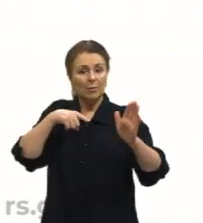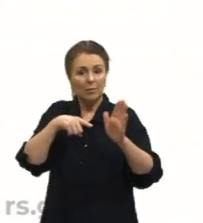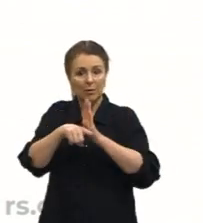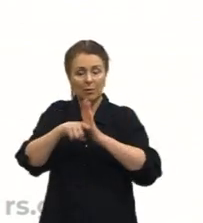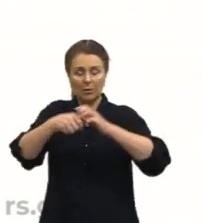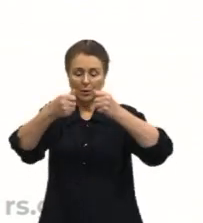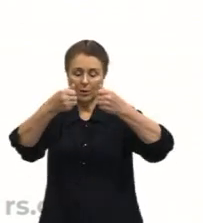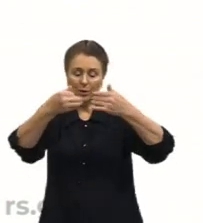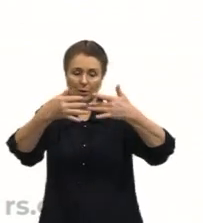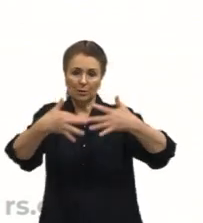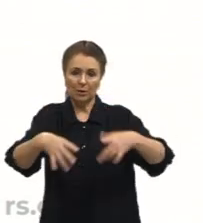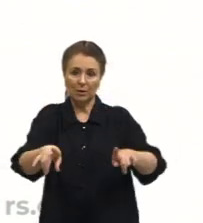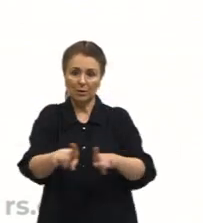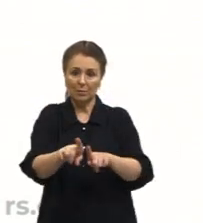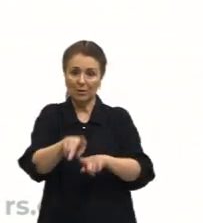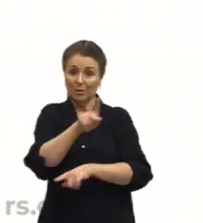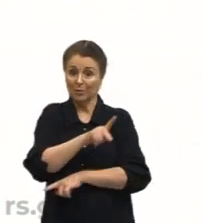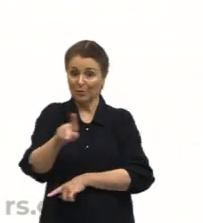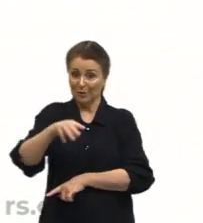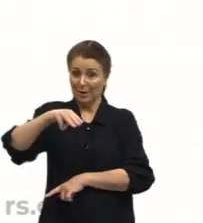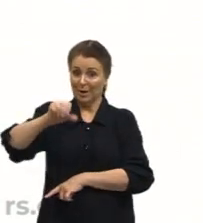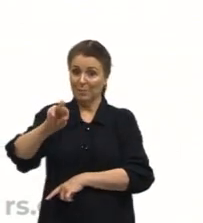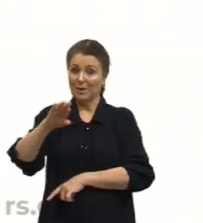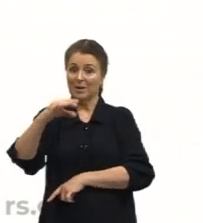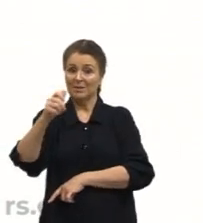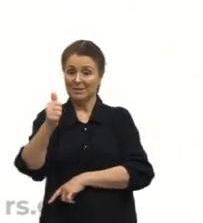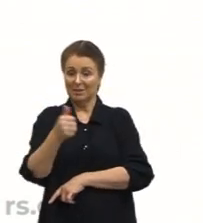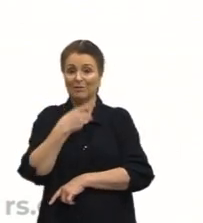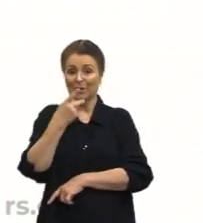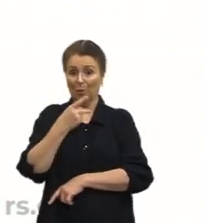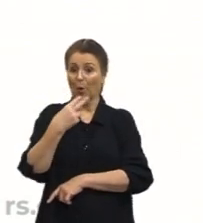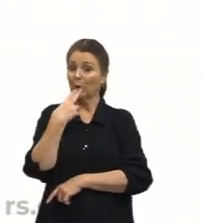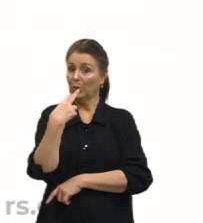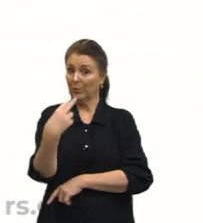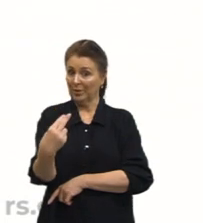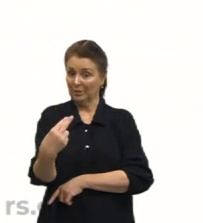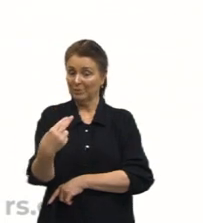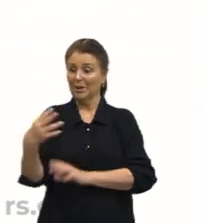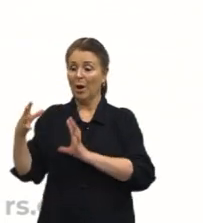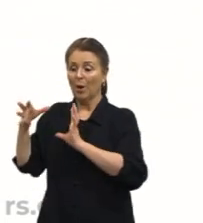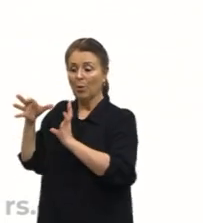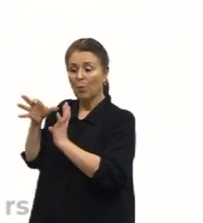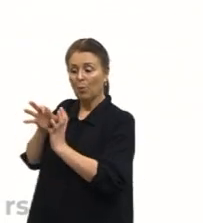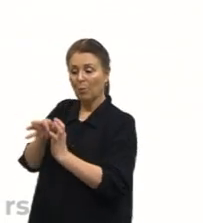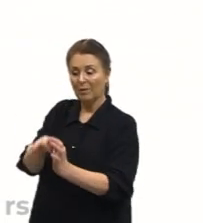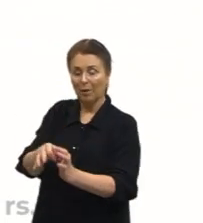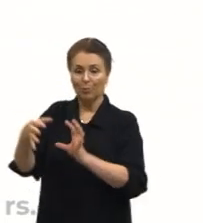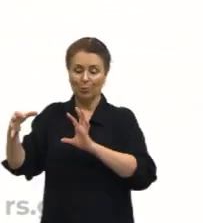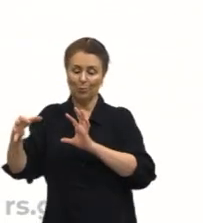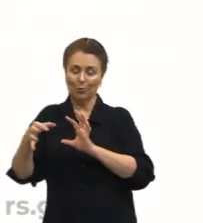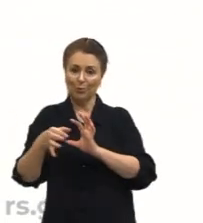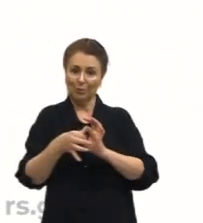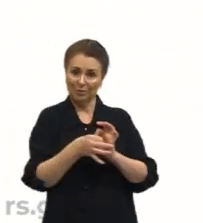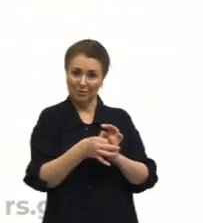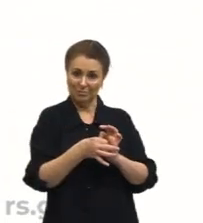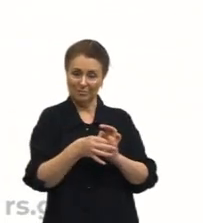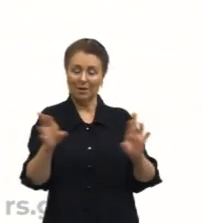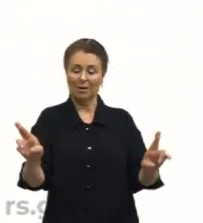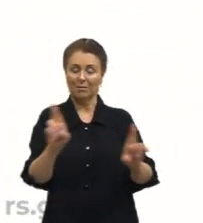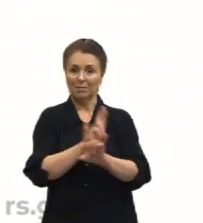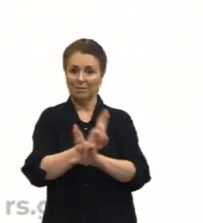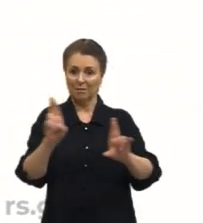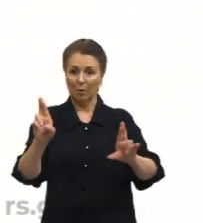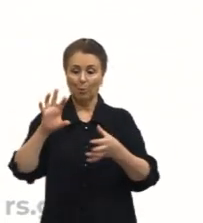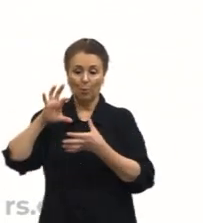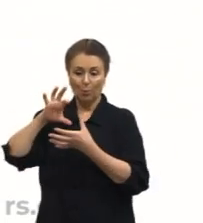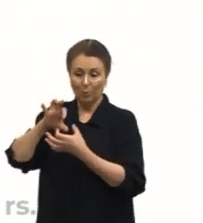falar sobre também o que aproximar você falou ali no inglês coesão e coerência né então ela vai falar sobre essas relações de